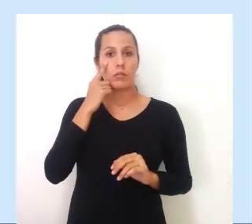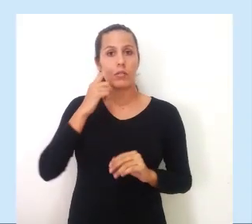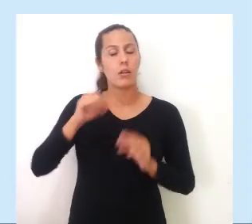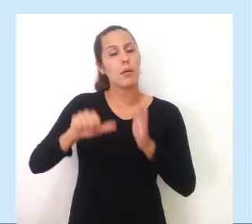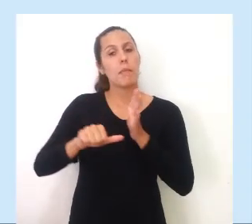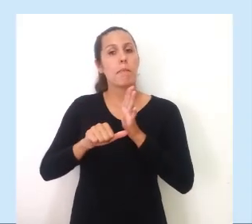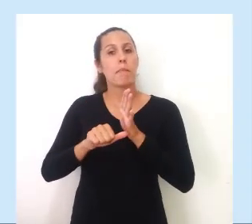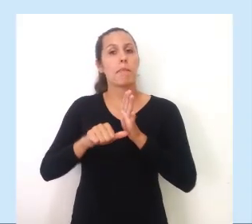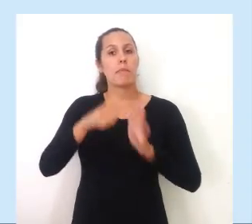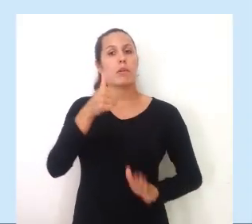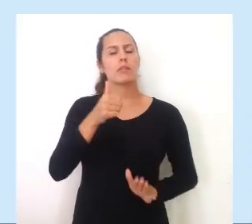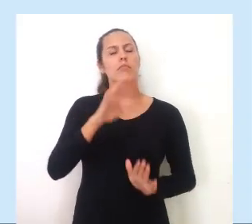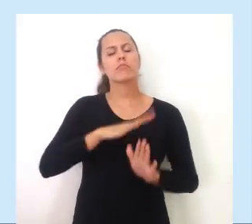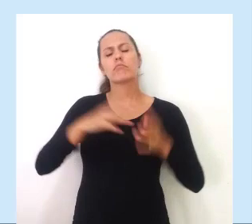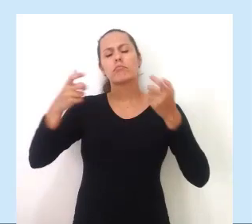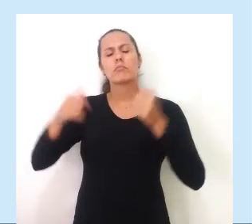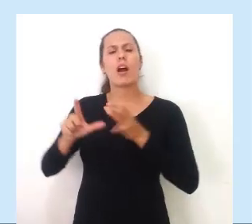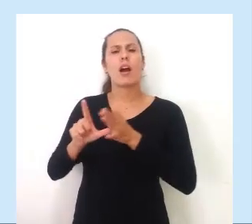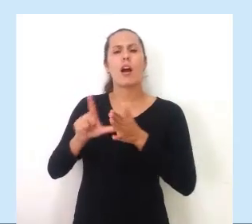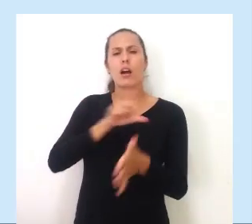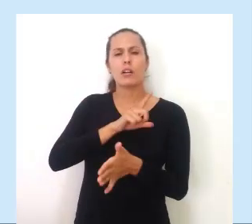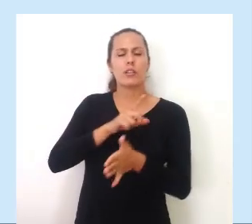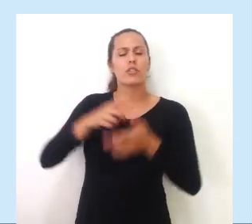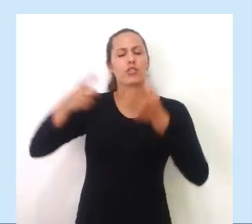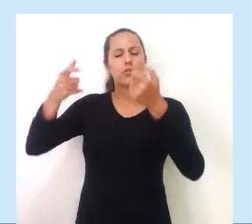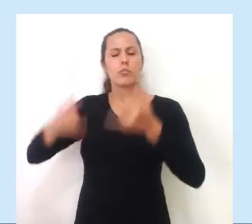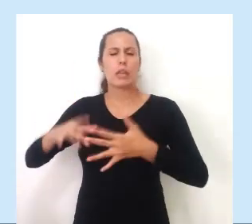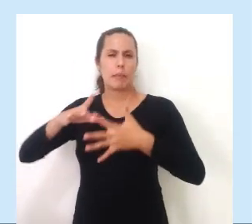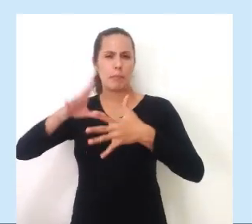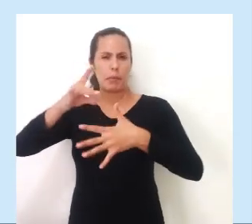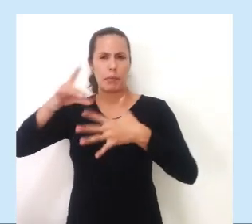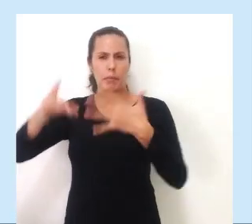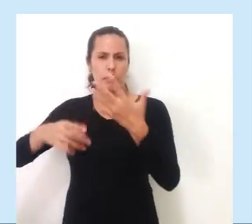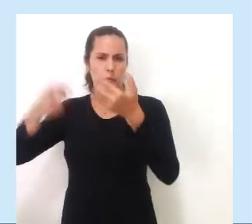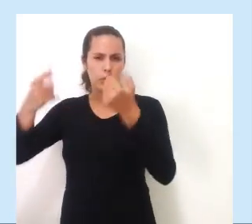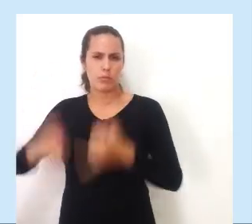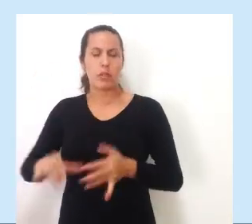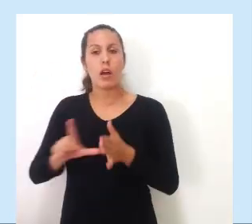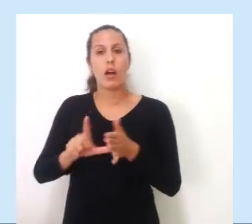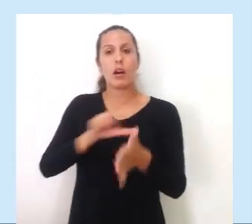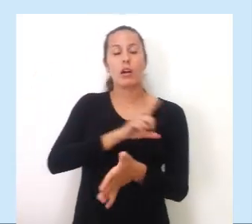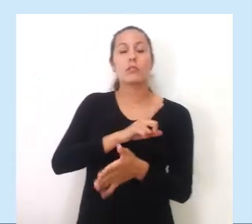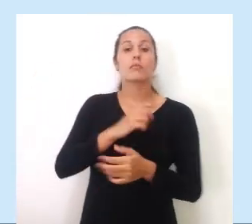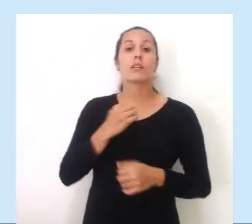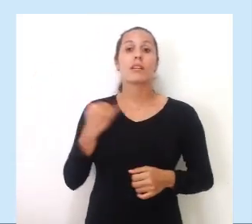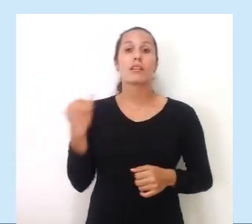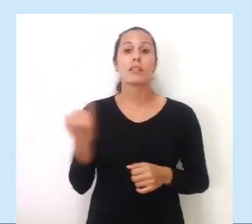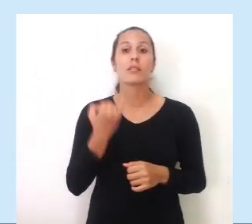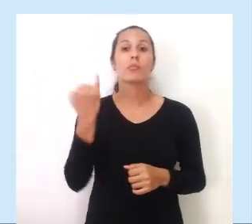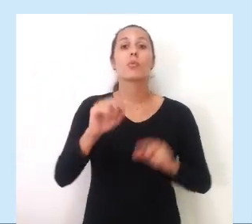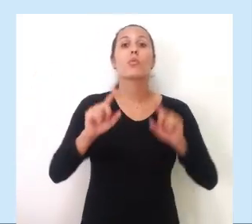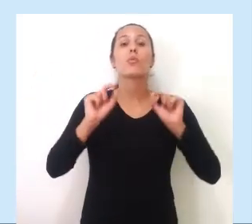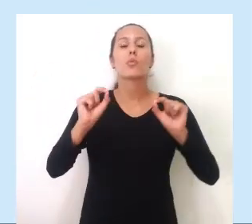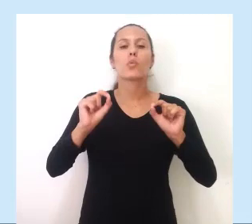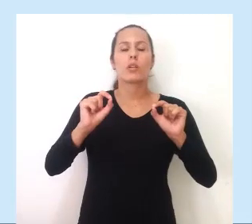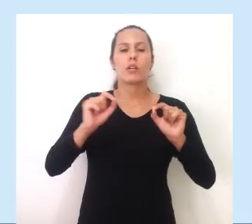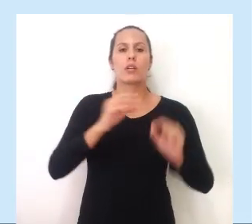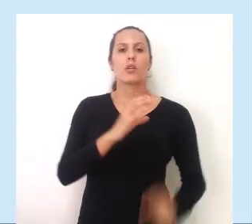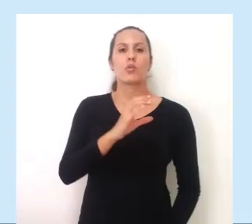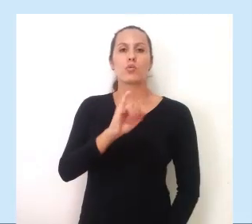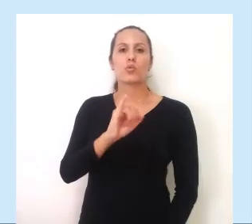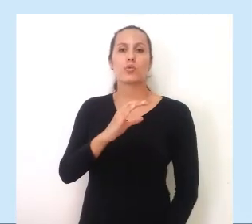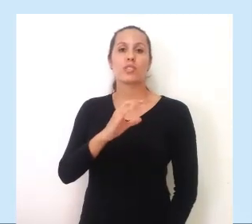dar uma olhadinha. Antes de falar sobre os métodos contraceptivos, vamos falar sobre a importância do